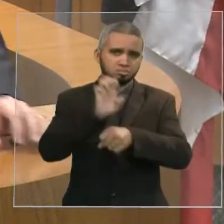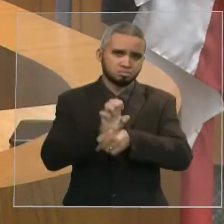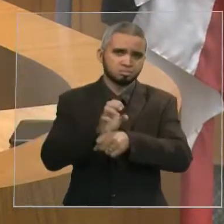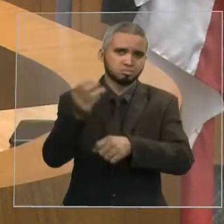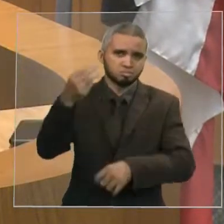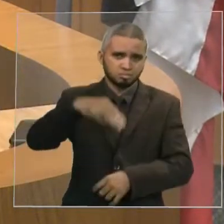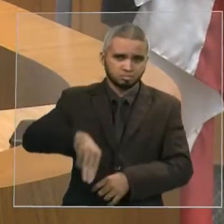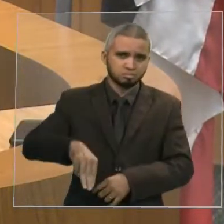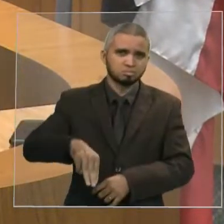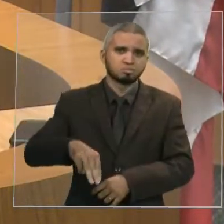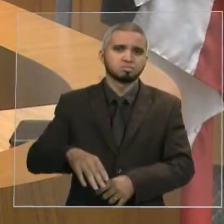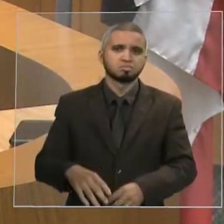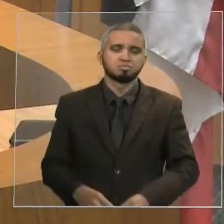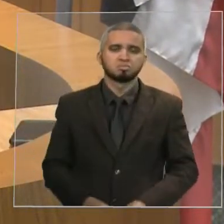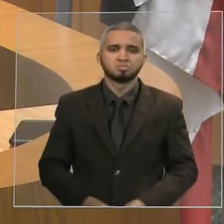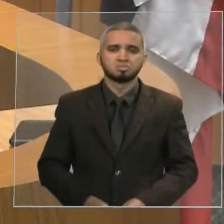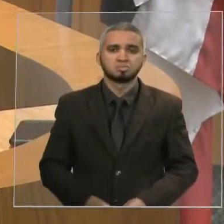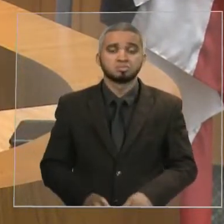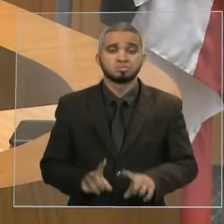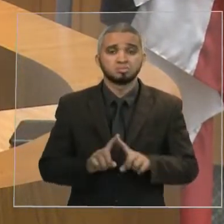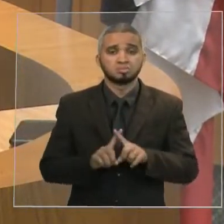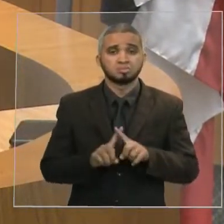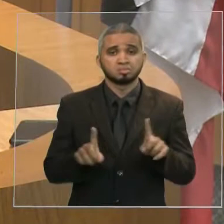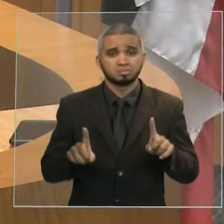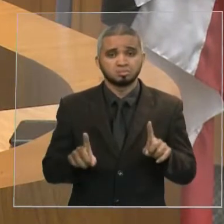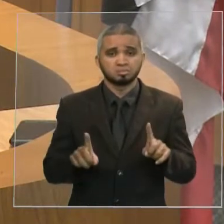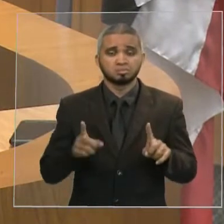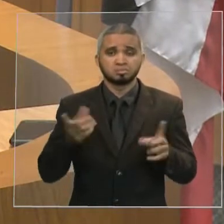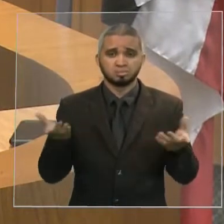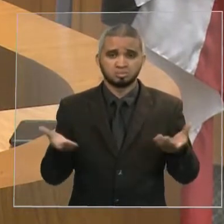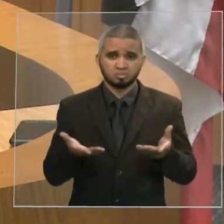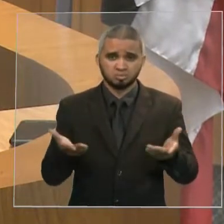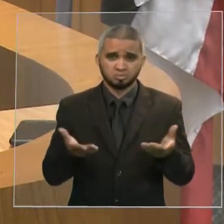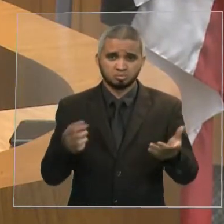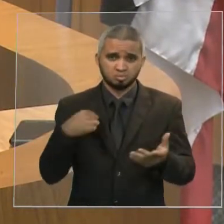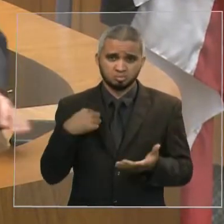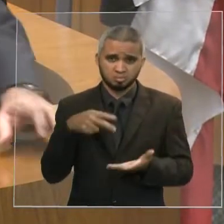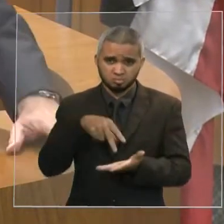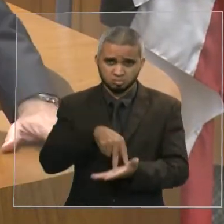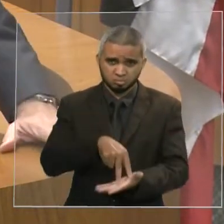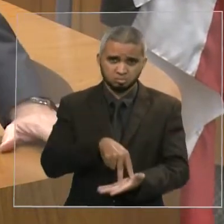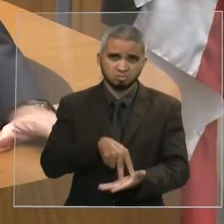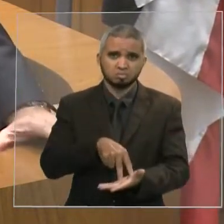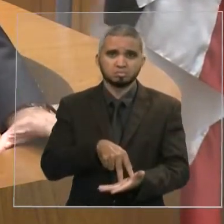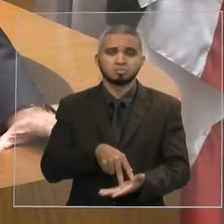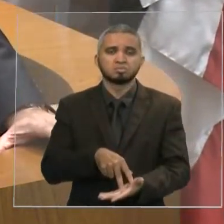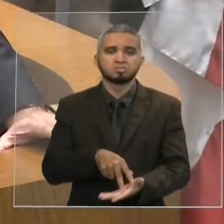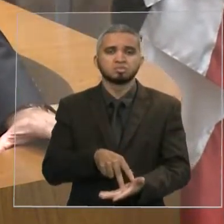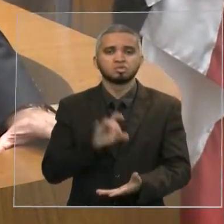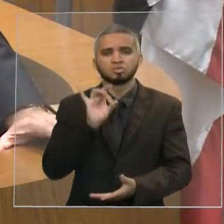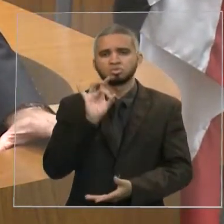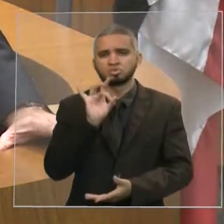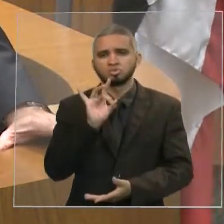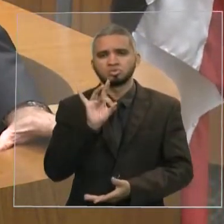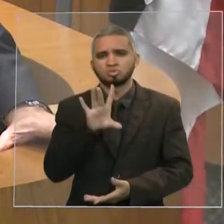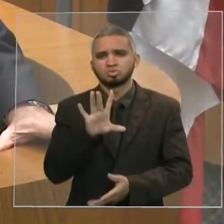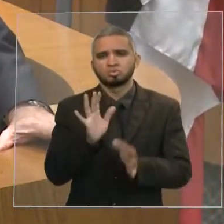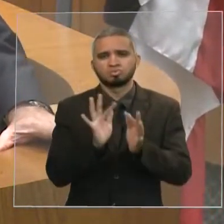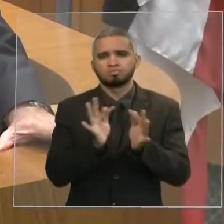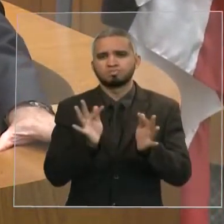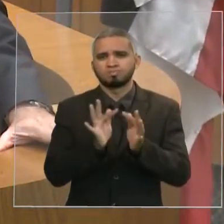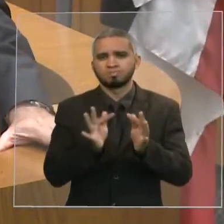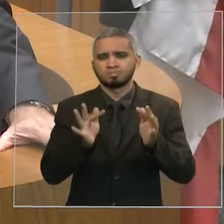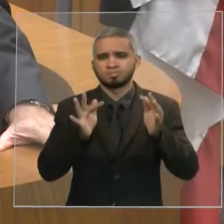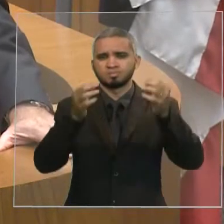São Luís. Mas eu venho aqui hoje, senhoras e senhores, só para restabelecer